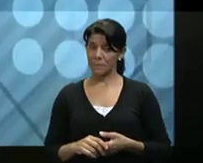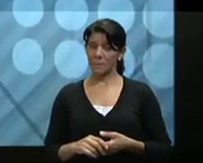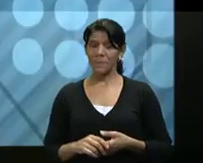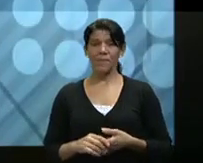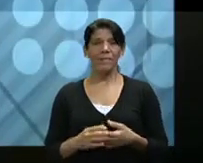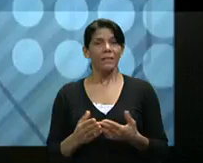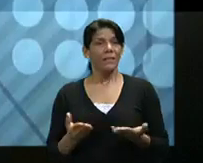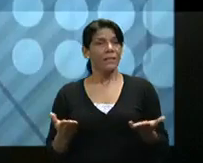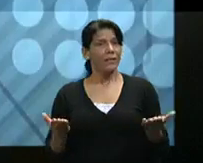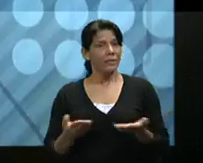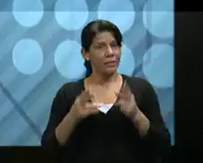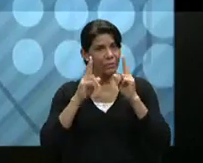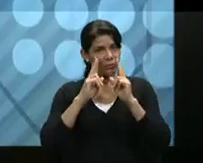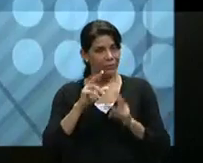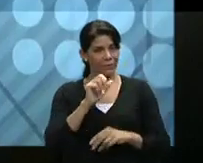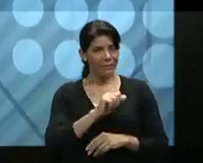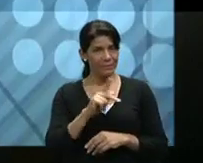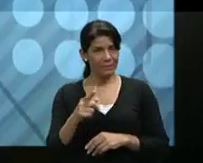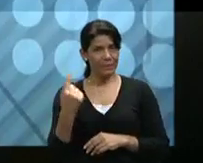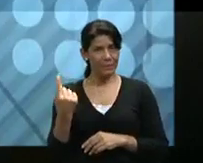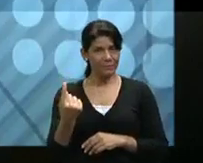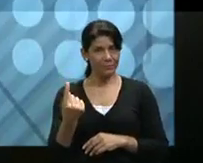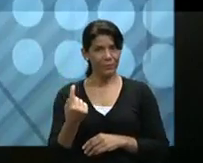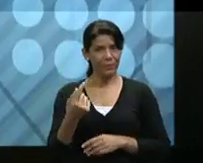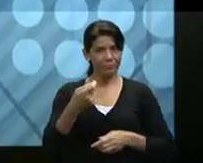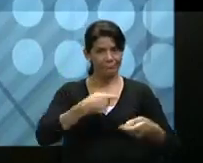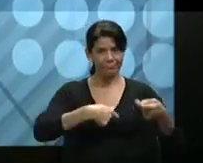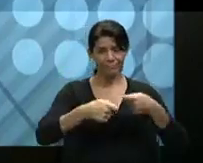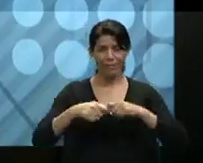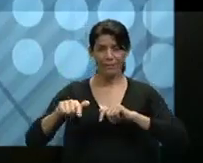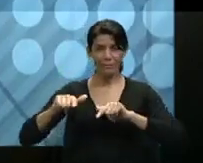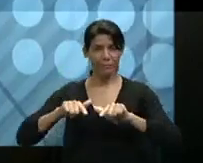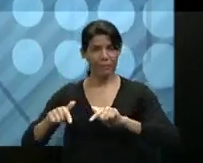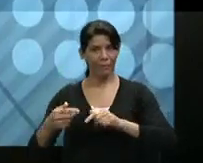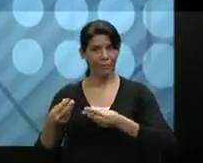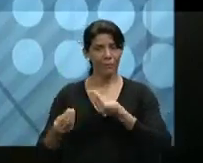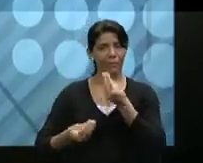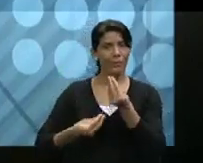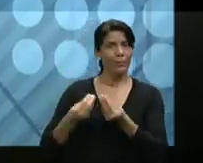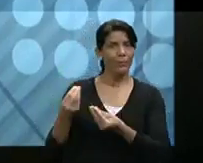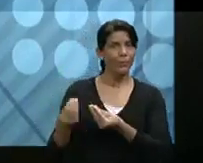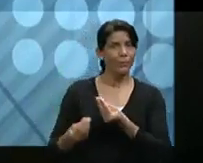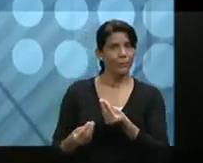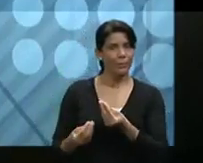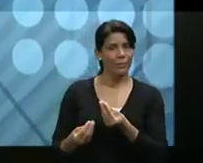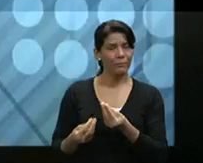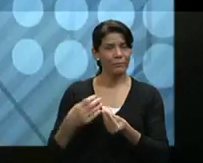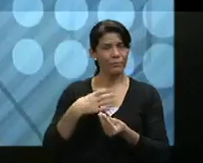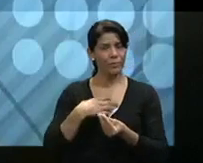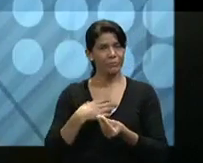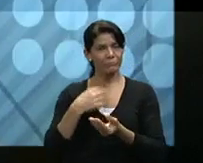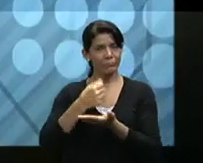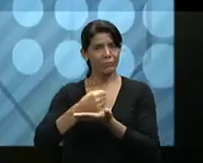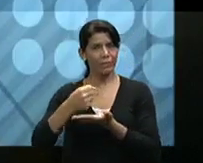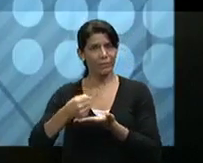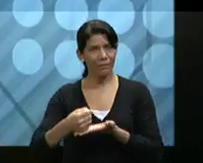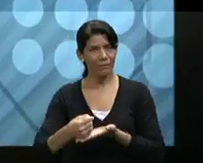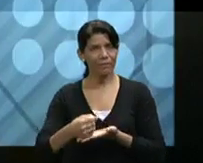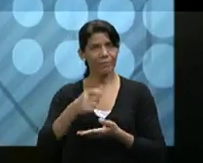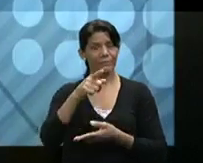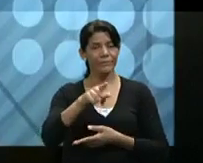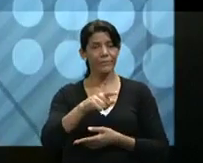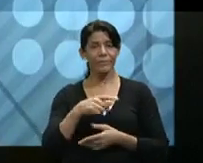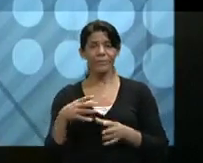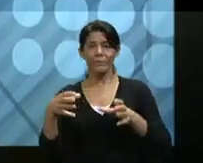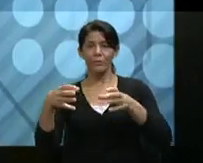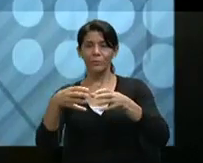Muito bem, então nós vimos na situação problema 1 como é o mercado de trabalho, como são as formas de contratação, vimos que é um